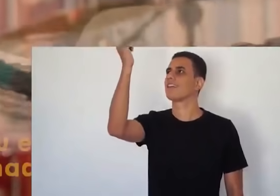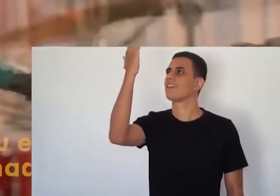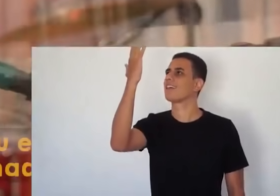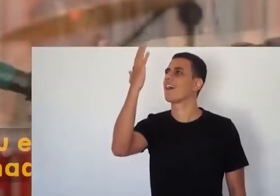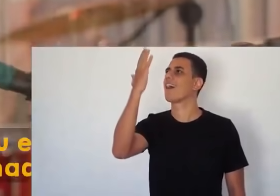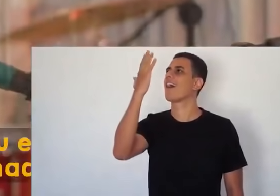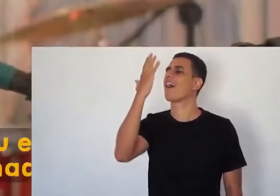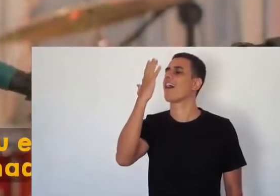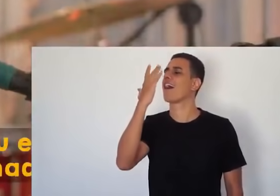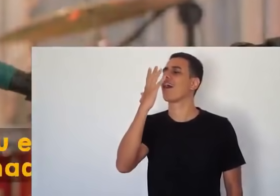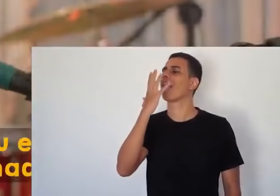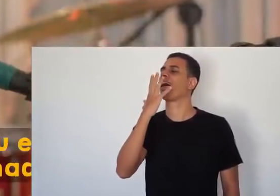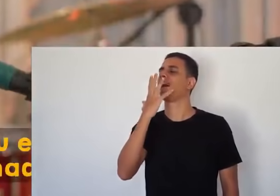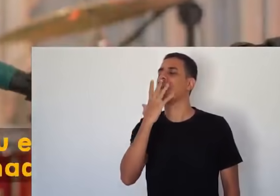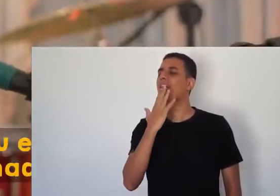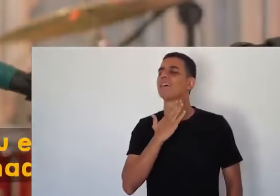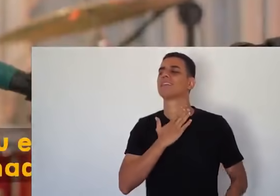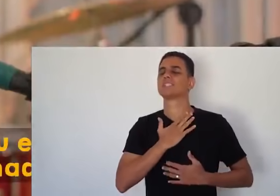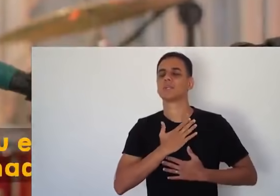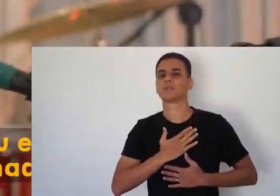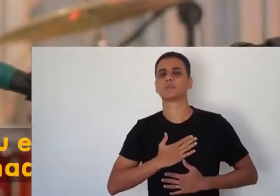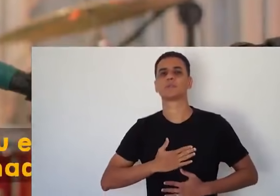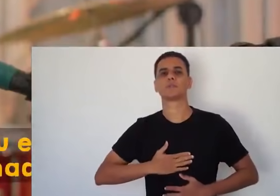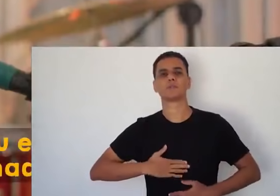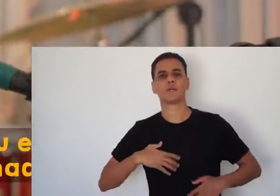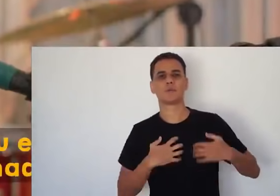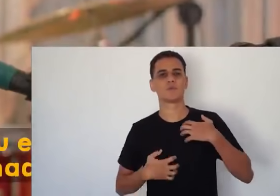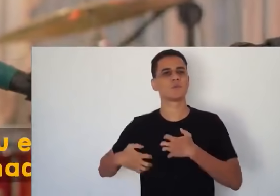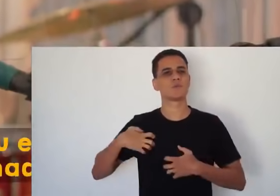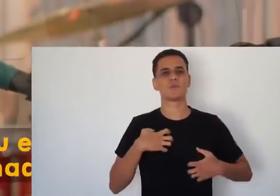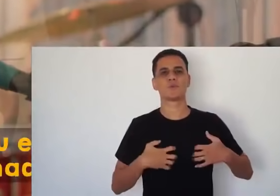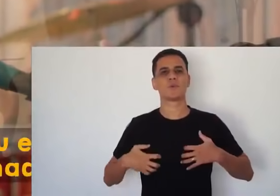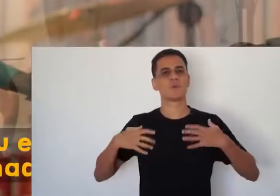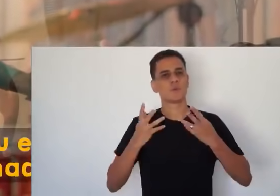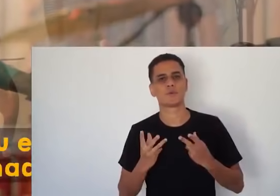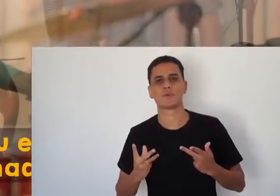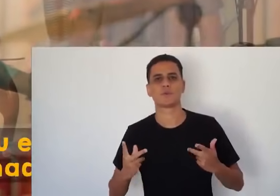Há uma graça se estou em meio ao fogo,